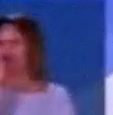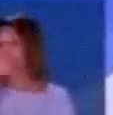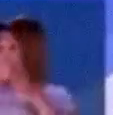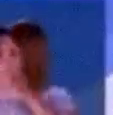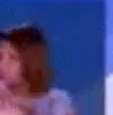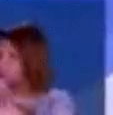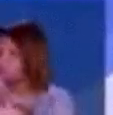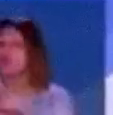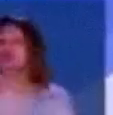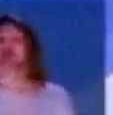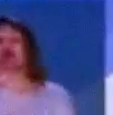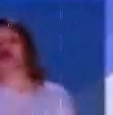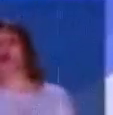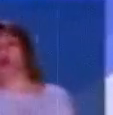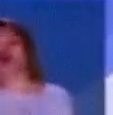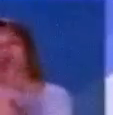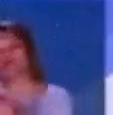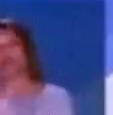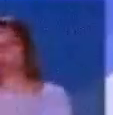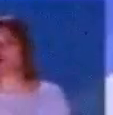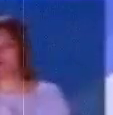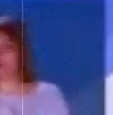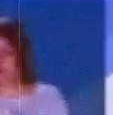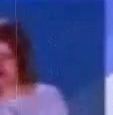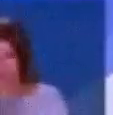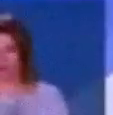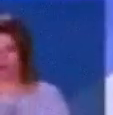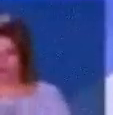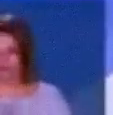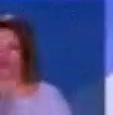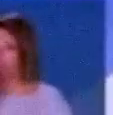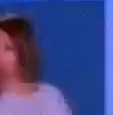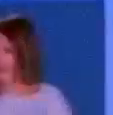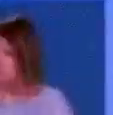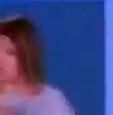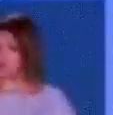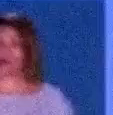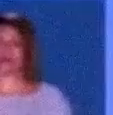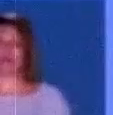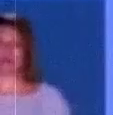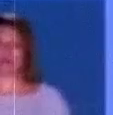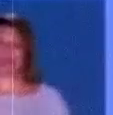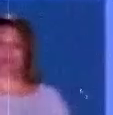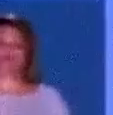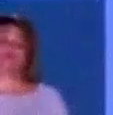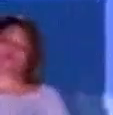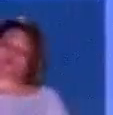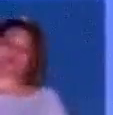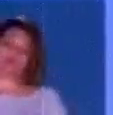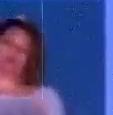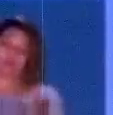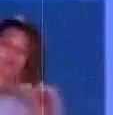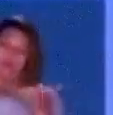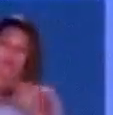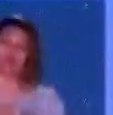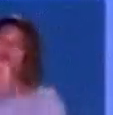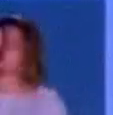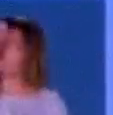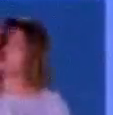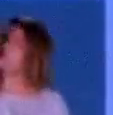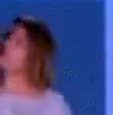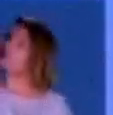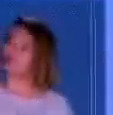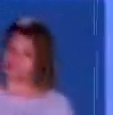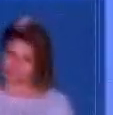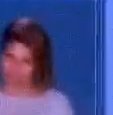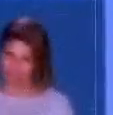pronunciar será o candidato Cabo Daciolo, do Patriota. Um minuto, candidato. Eu quero agradecer, em primeiro lugar, a Deus pela essa